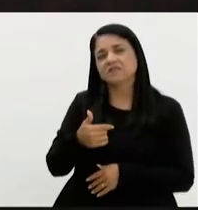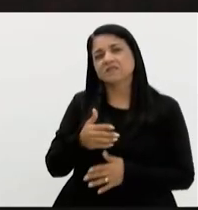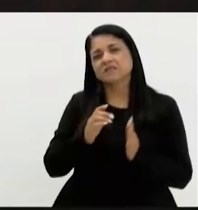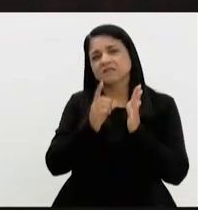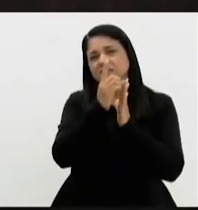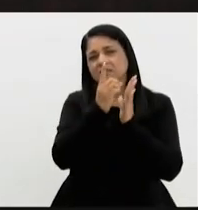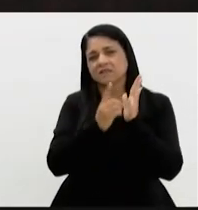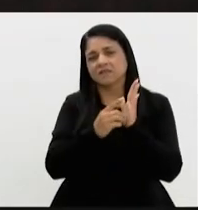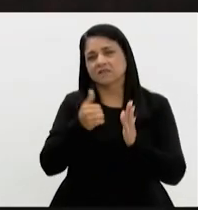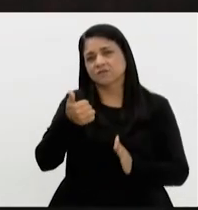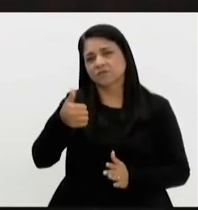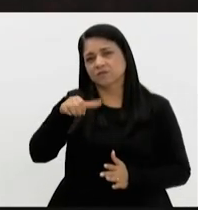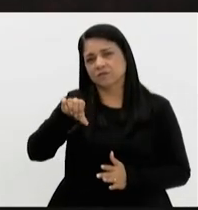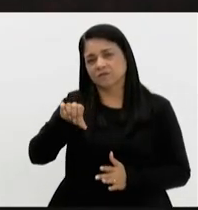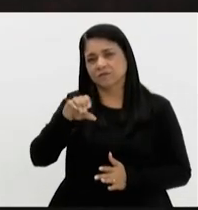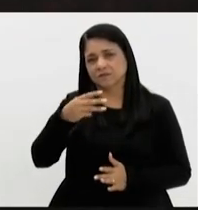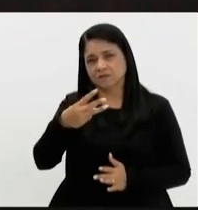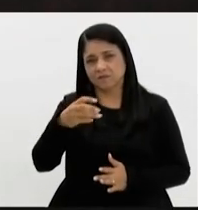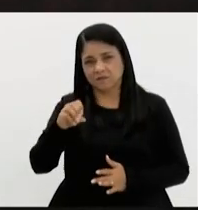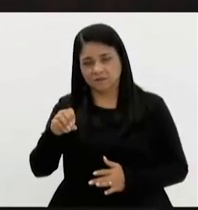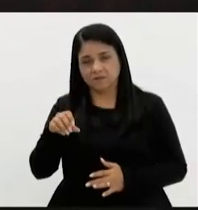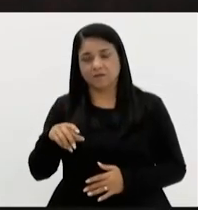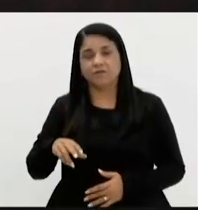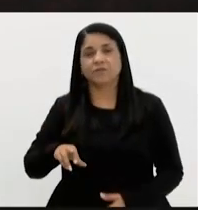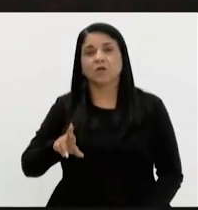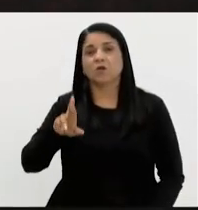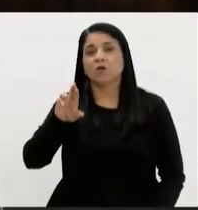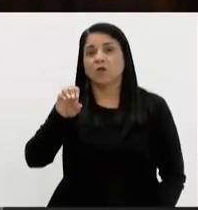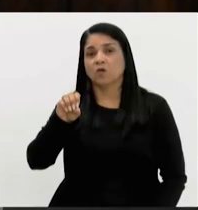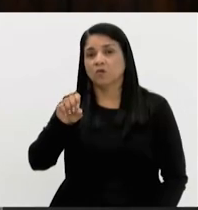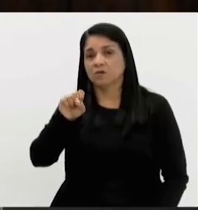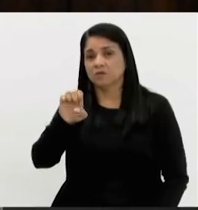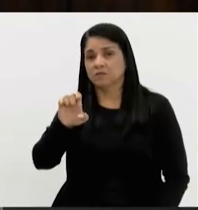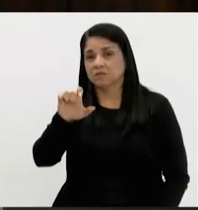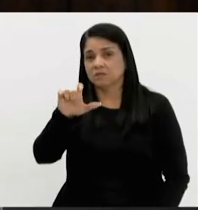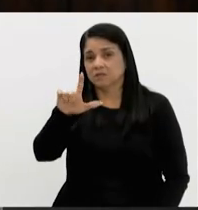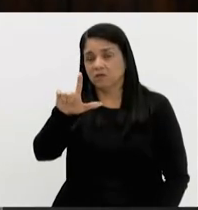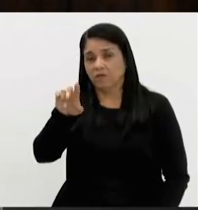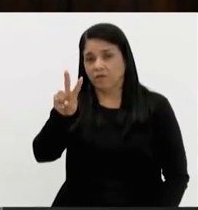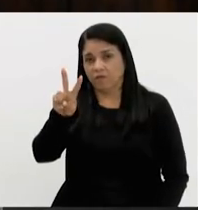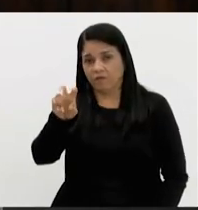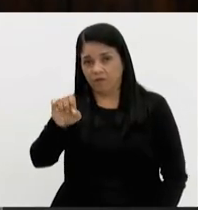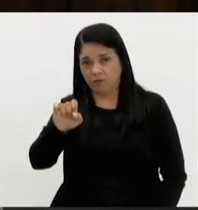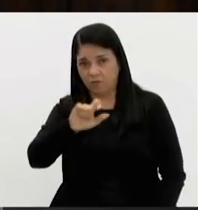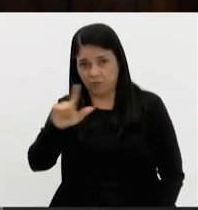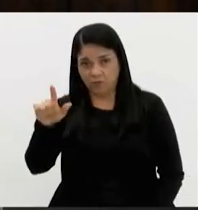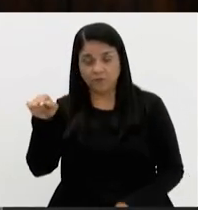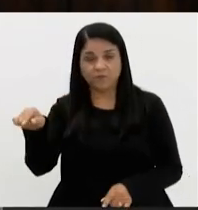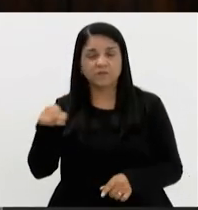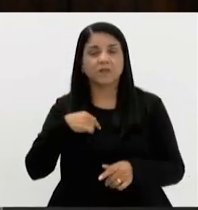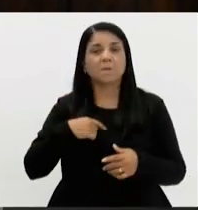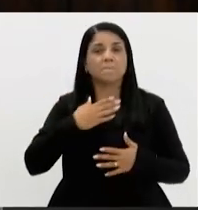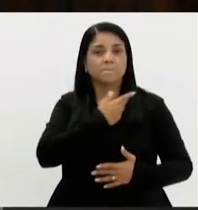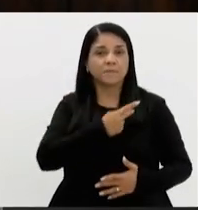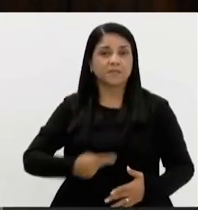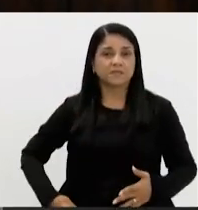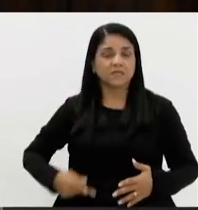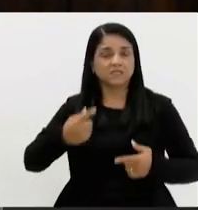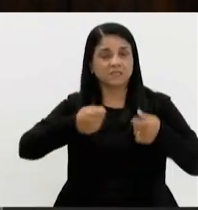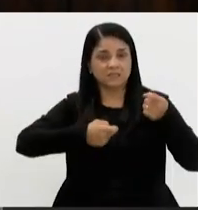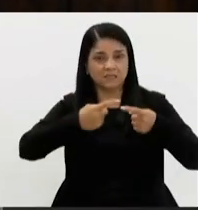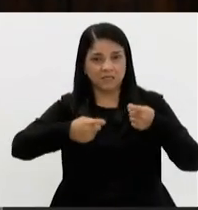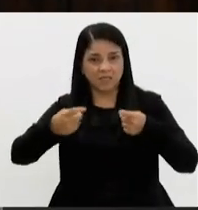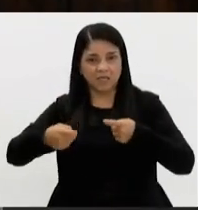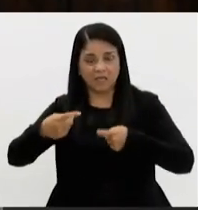frankl Delano Roosevelt era Presidente numa guerra e um presidente do New Deal